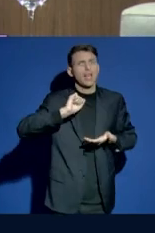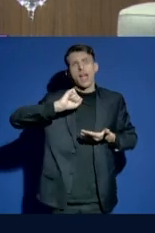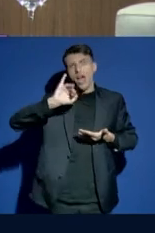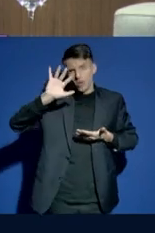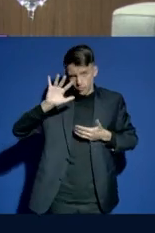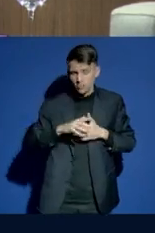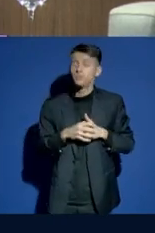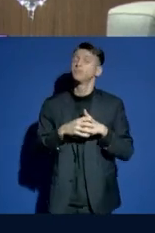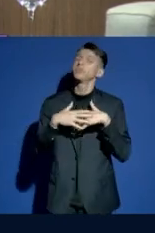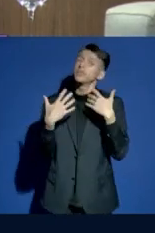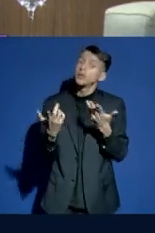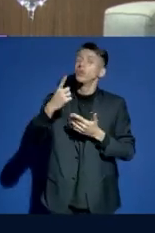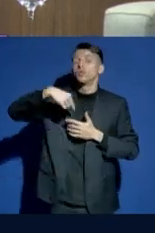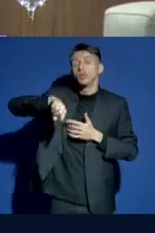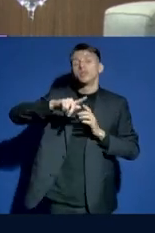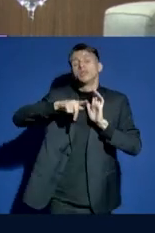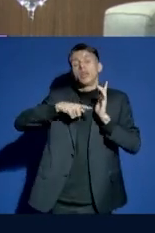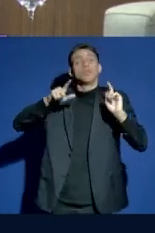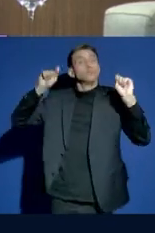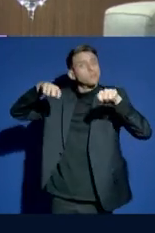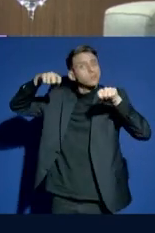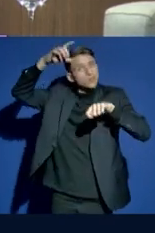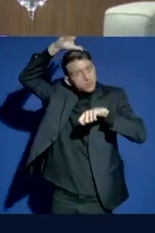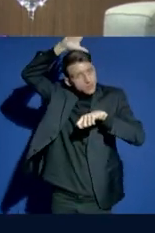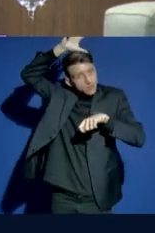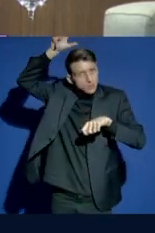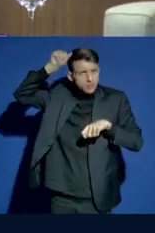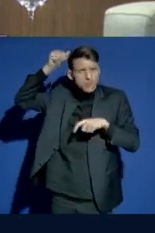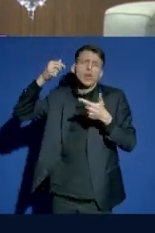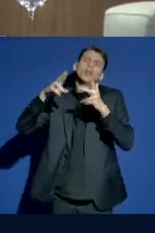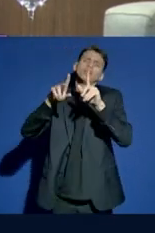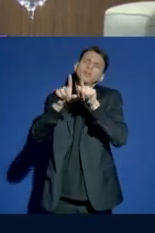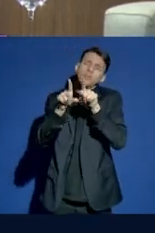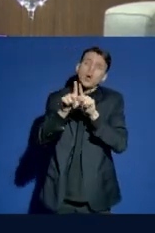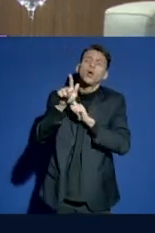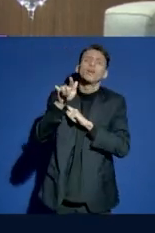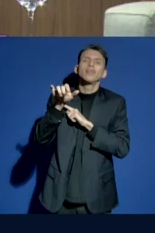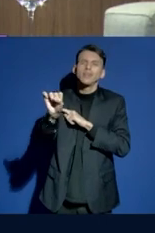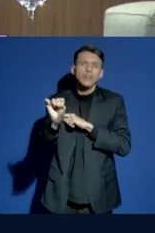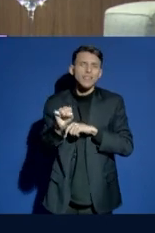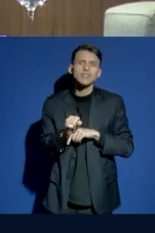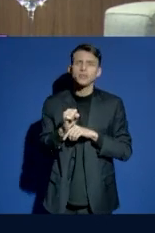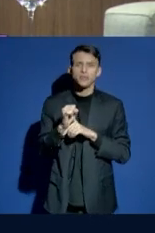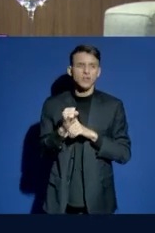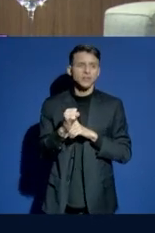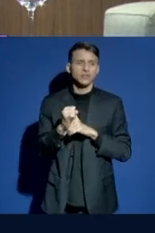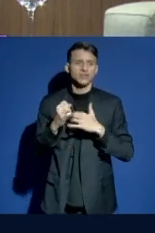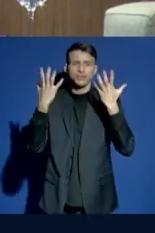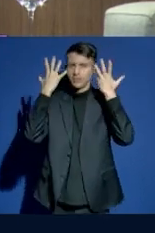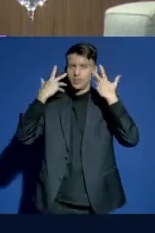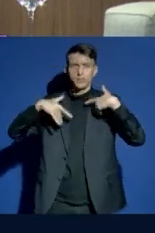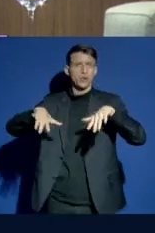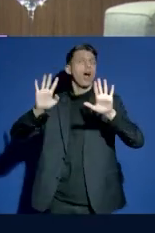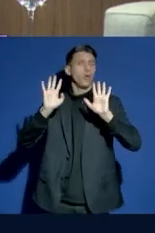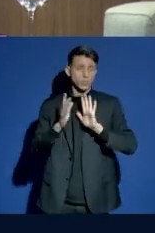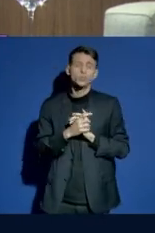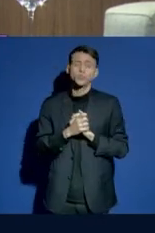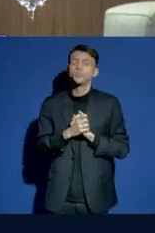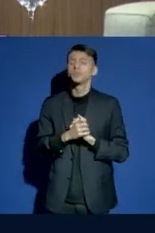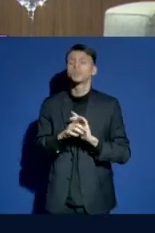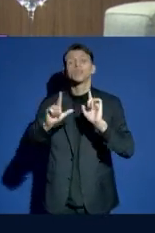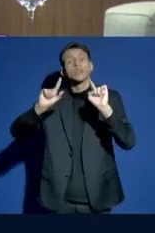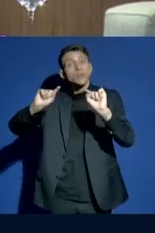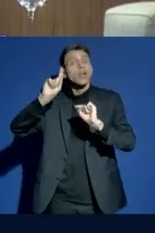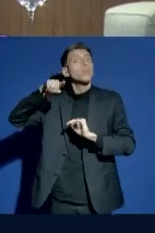as potencialidades que nós temos no Amazonas em especial no gás natural não há como nós não abrimos frentes que são fundamentais